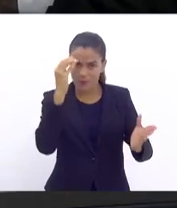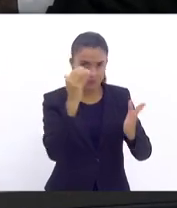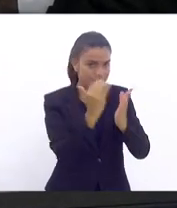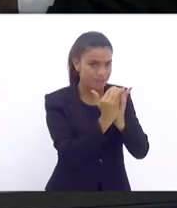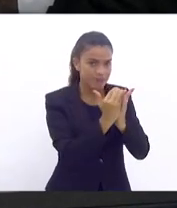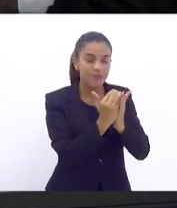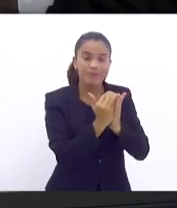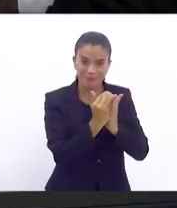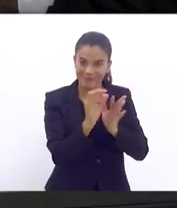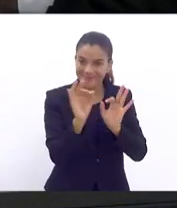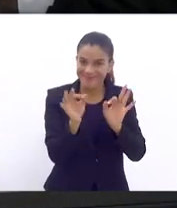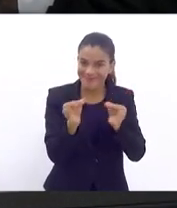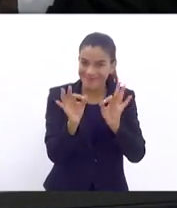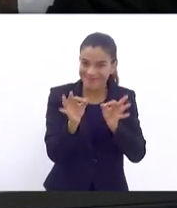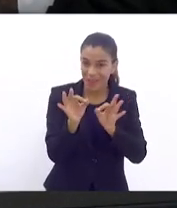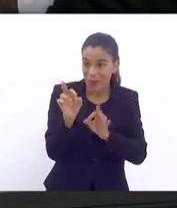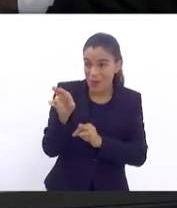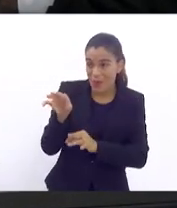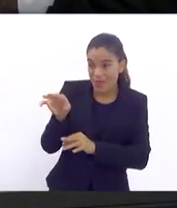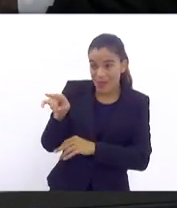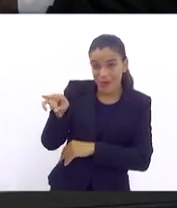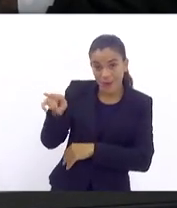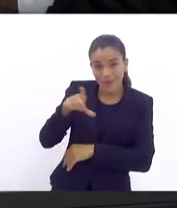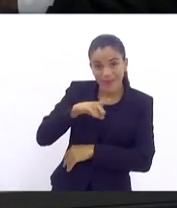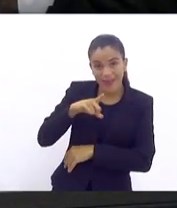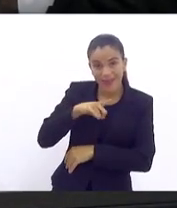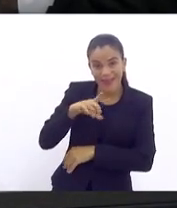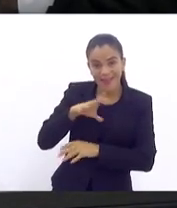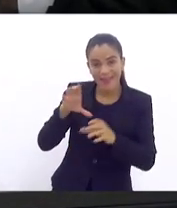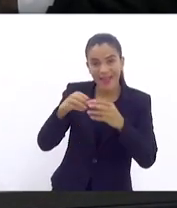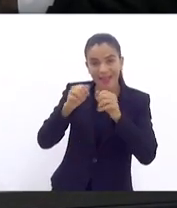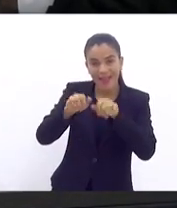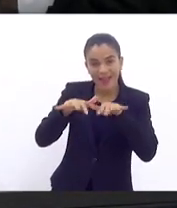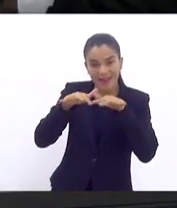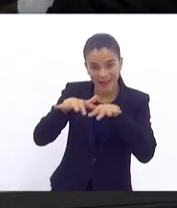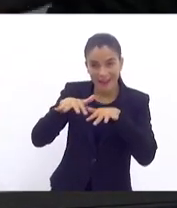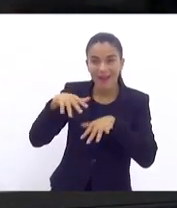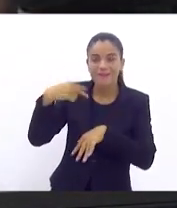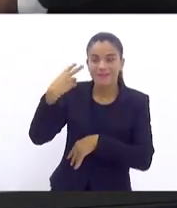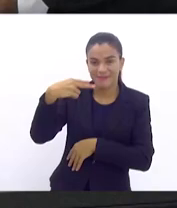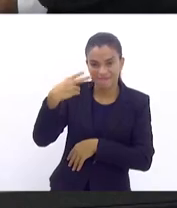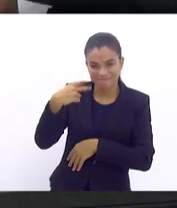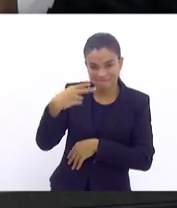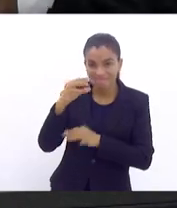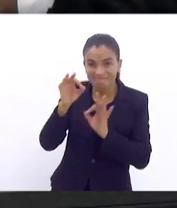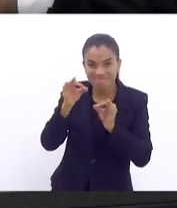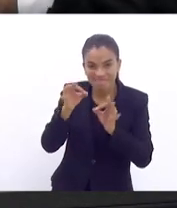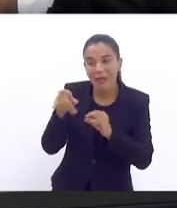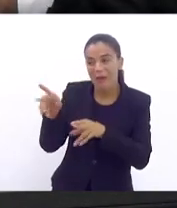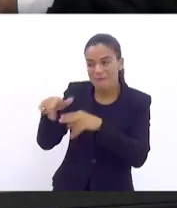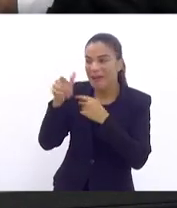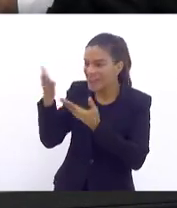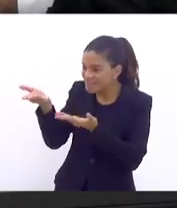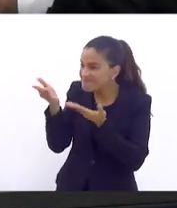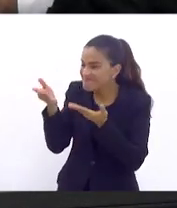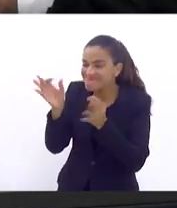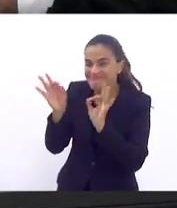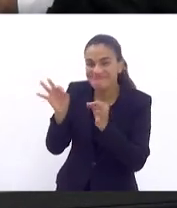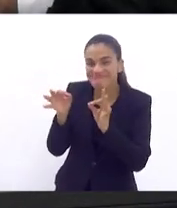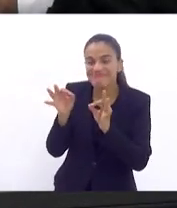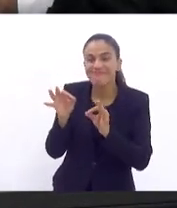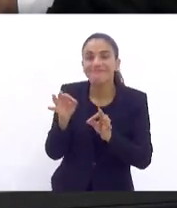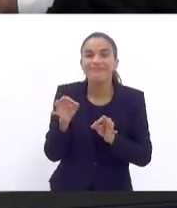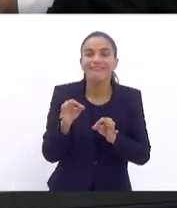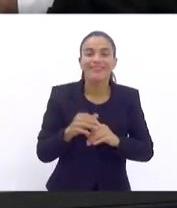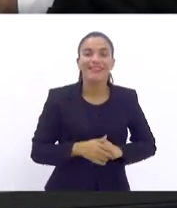tem uma proposição Idêntica na Câmara de Vereadores inspirado em vossa excelência detalhadamente inclusive na justificativa o que